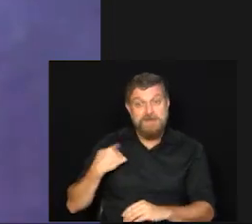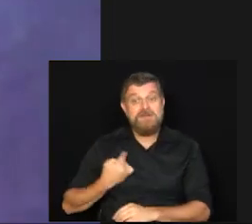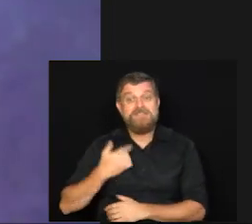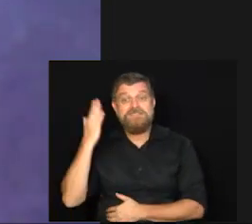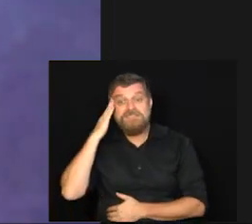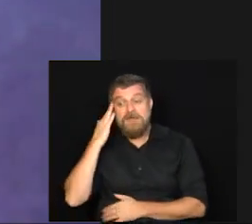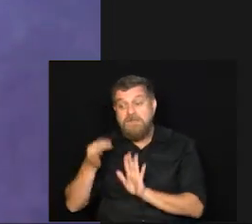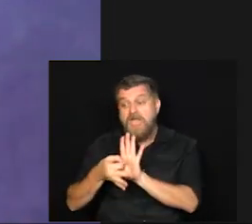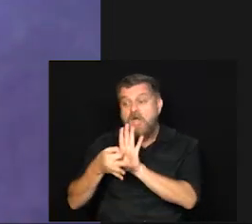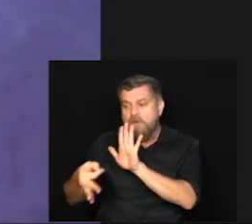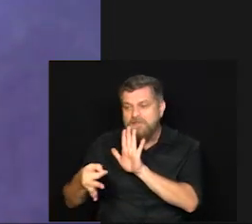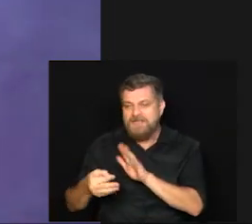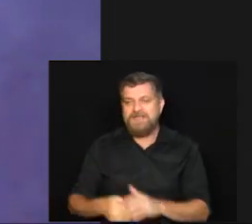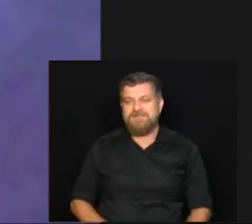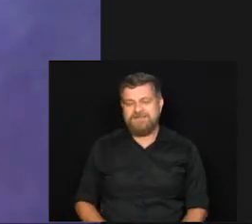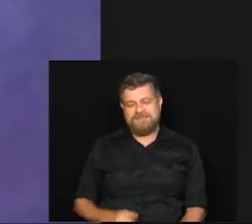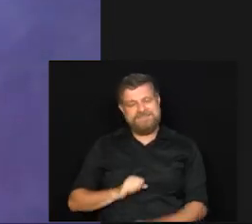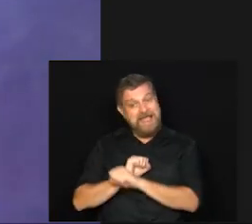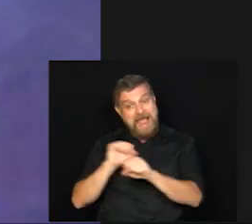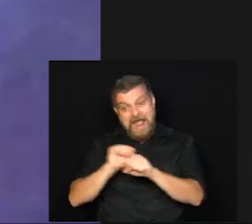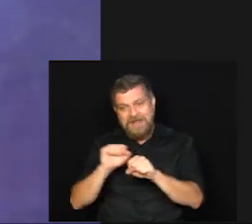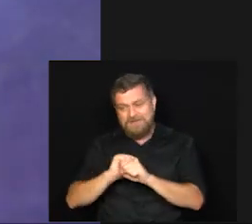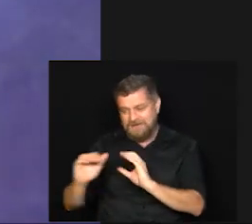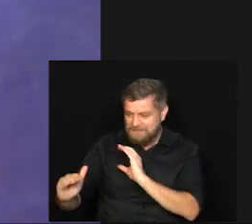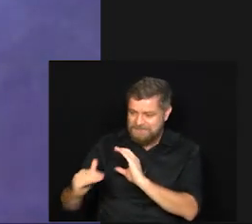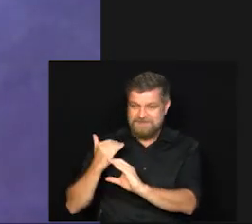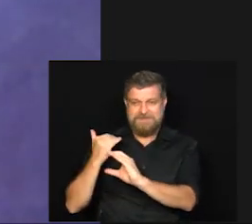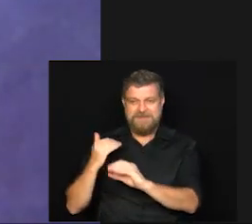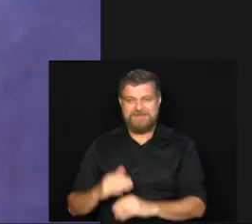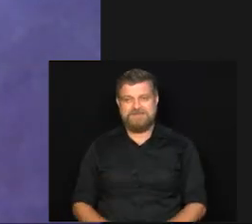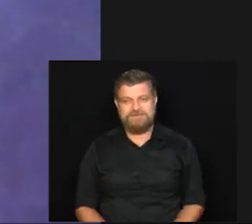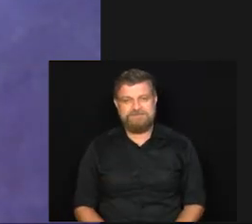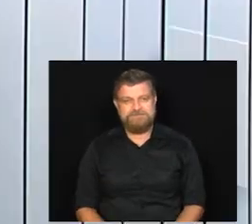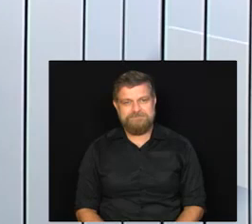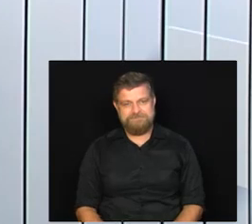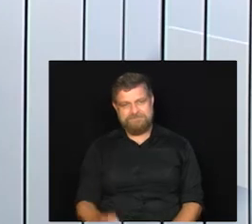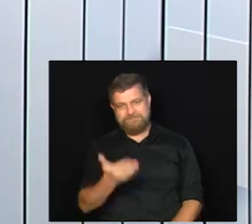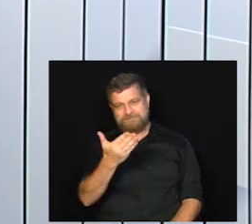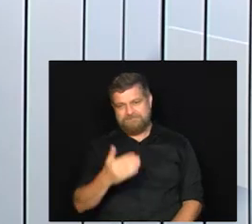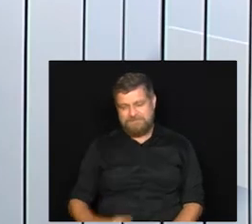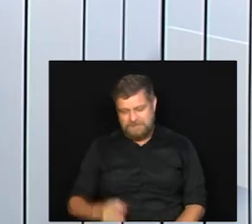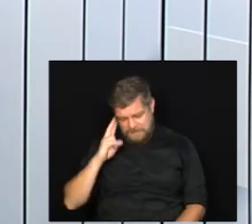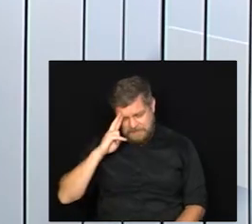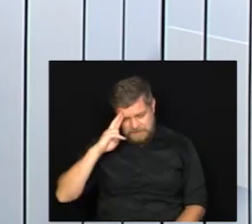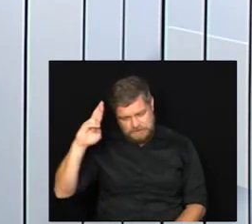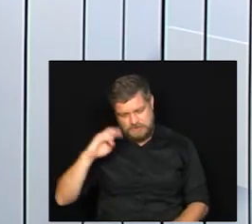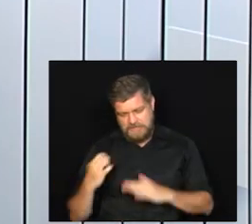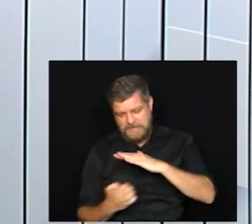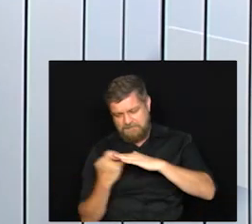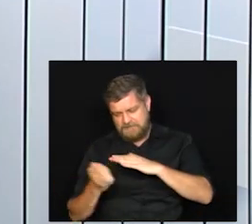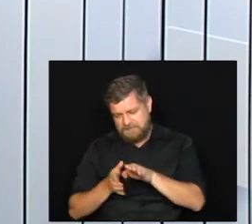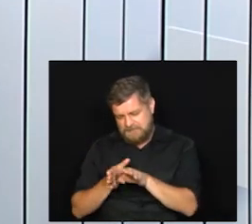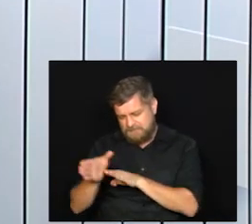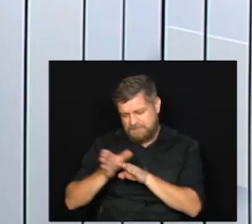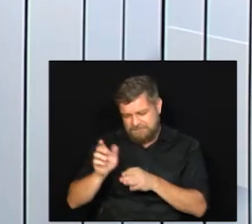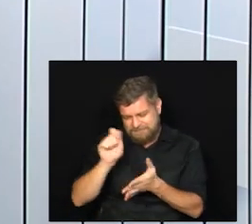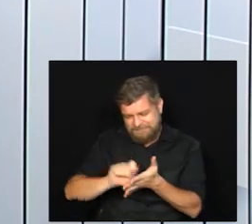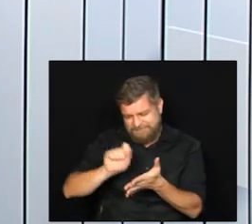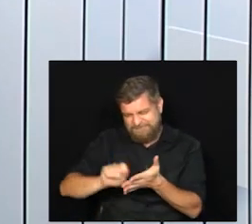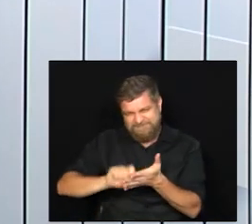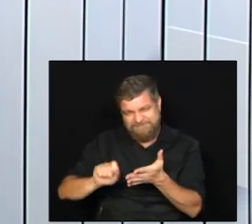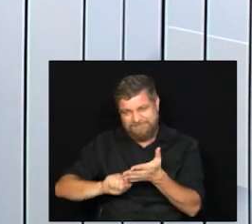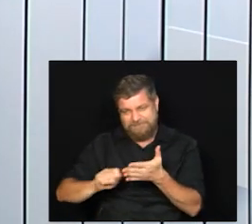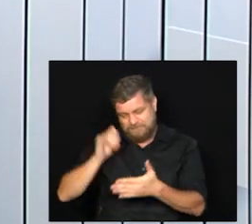a gente adora ouvir a opinião de vocês. Welly Carvalho, empreendedora, empresária, coach, escritora, mentora